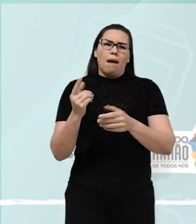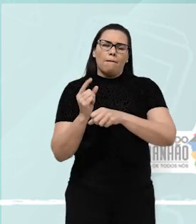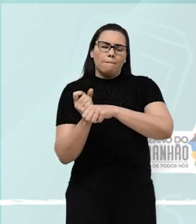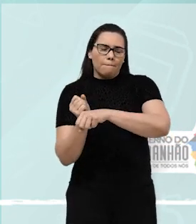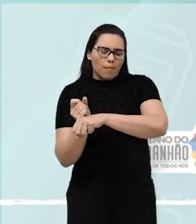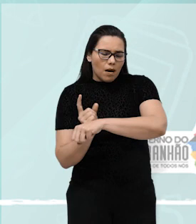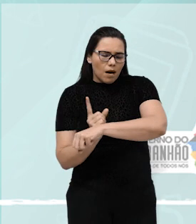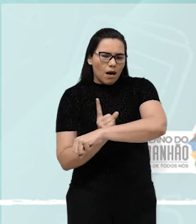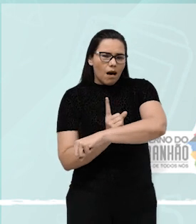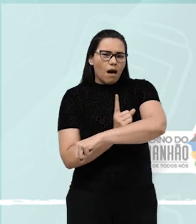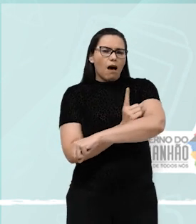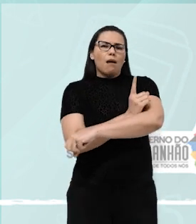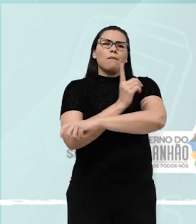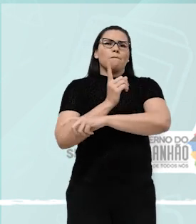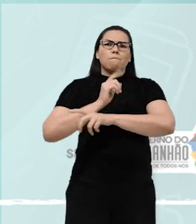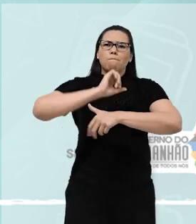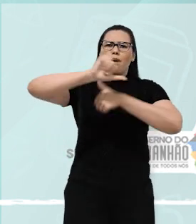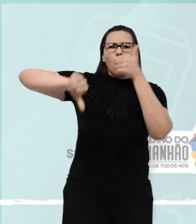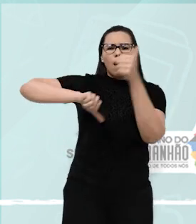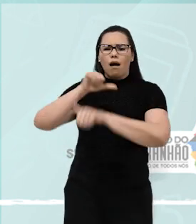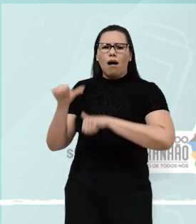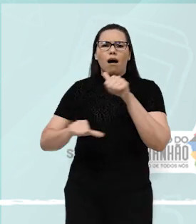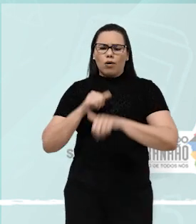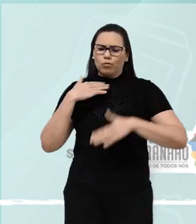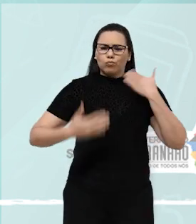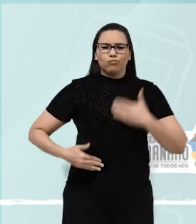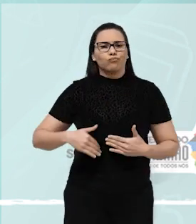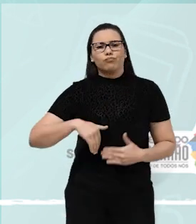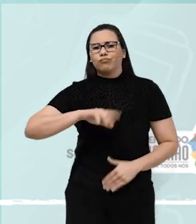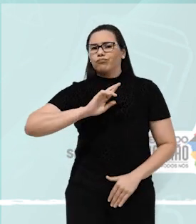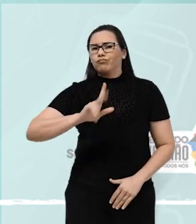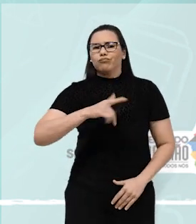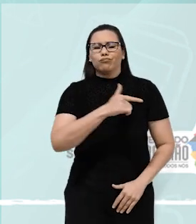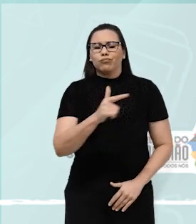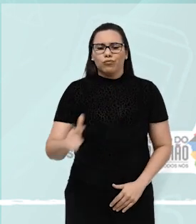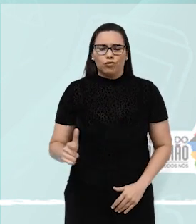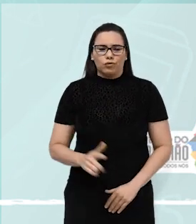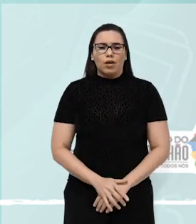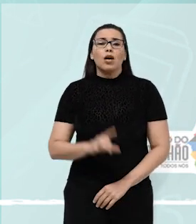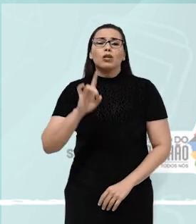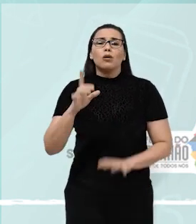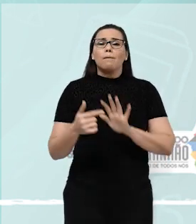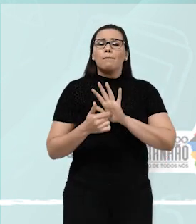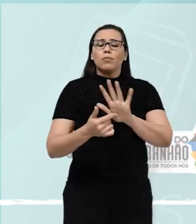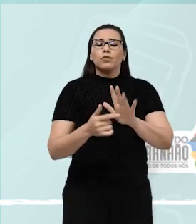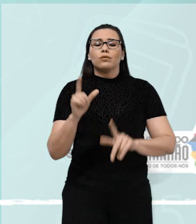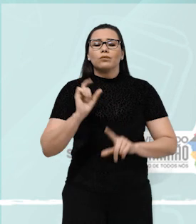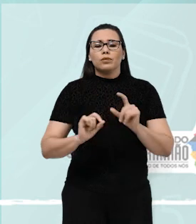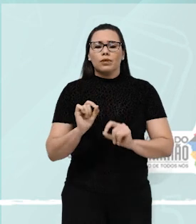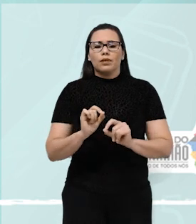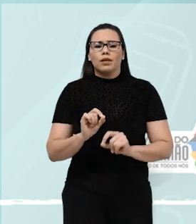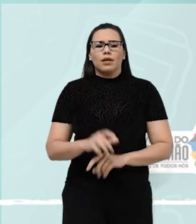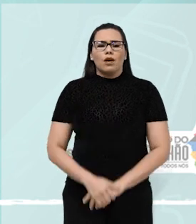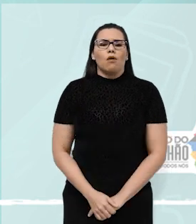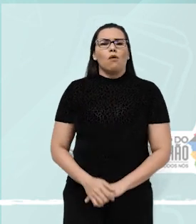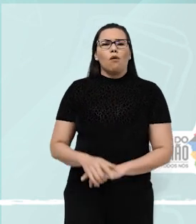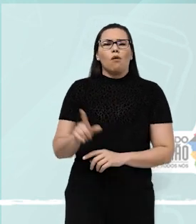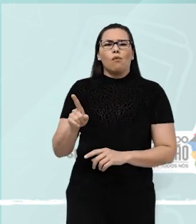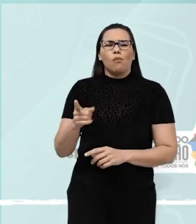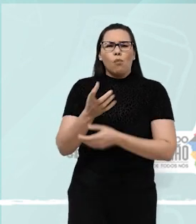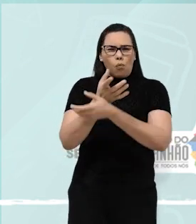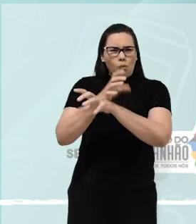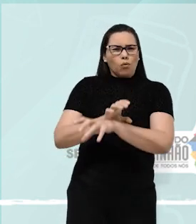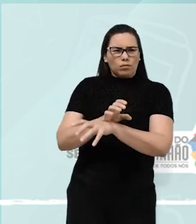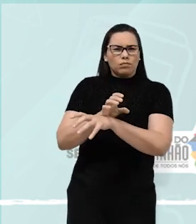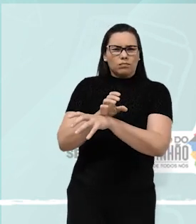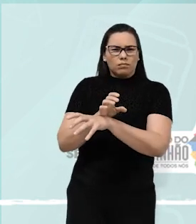dos fósseis, por exemplo, apenas comprovava a extinção de espécies que deixaram de existir. Porque alguém poderia dizer assim,